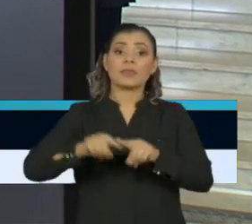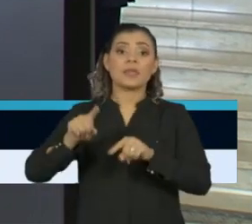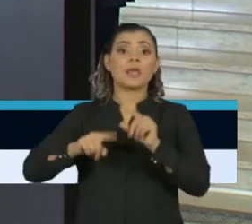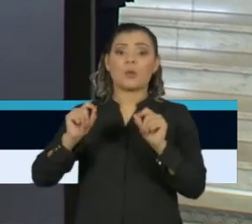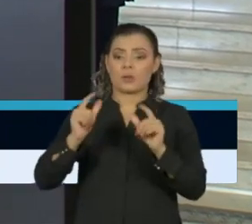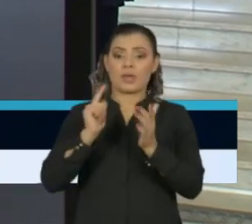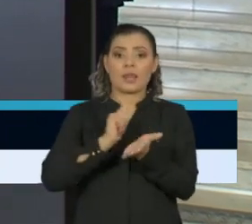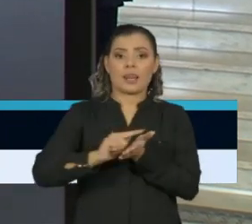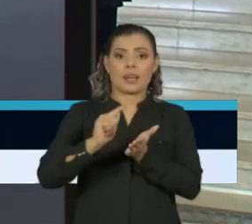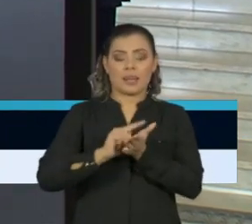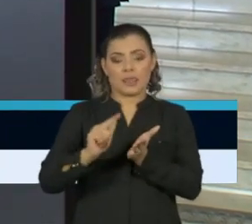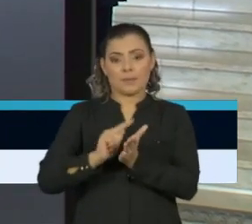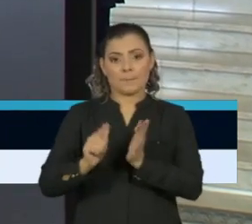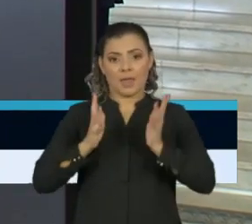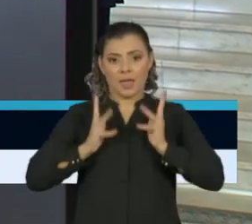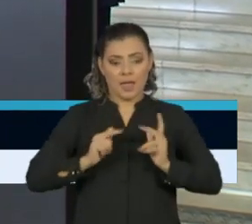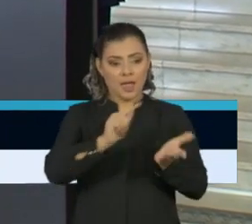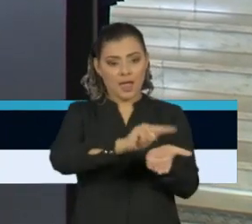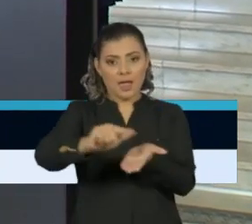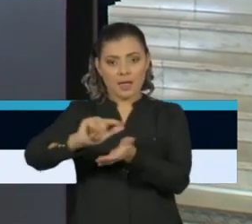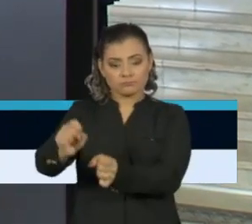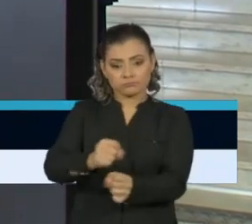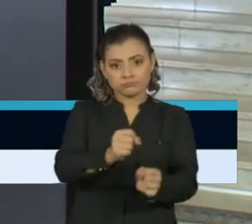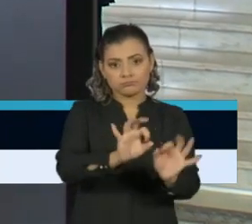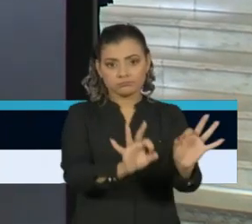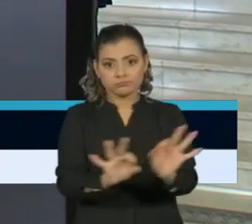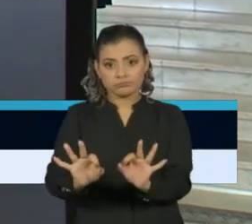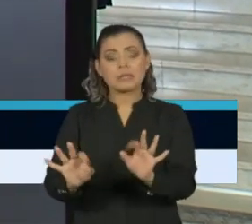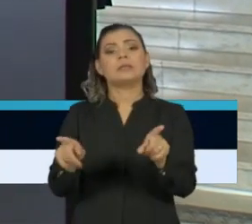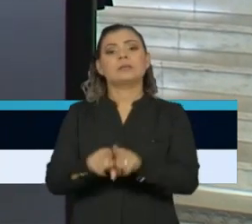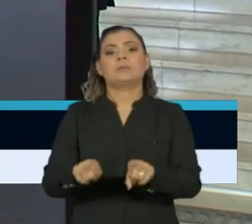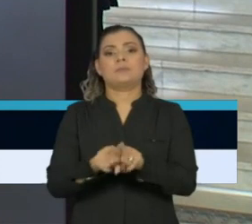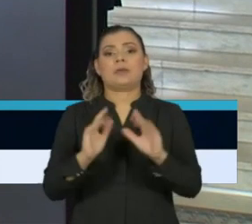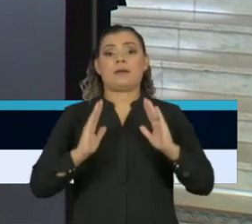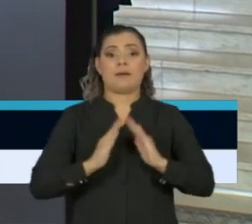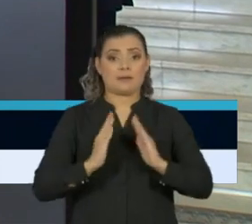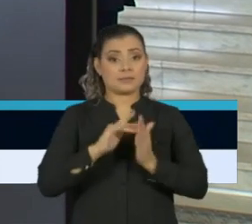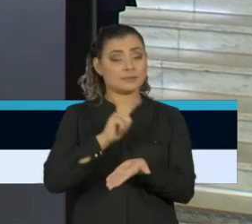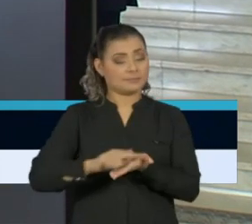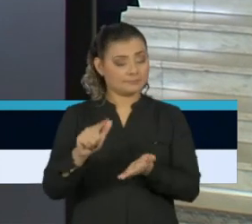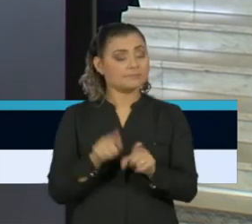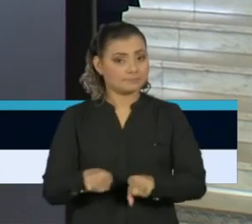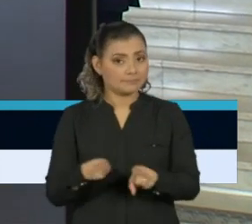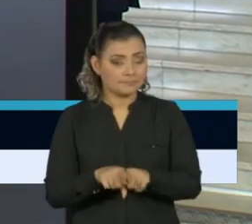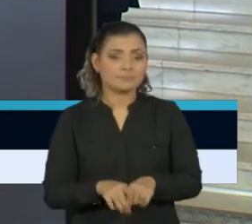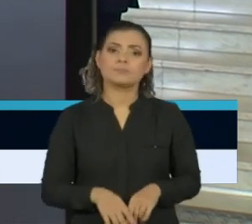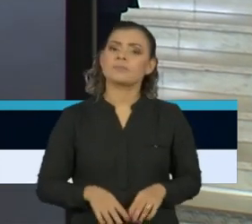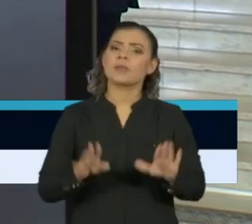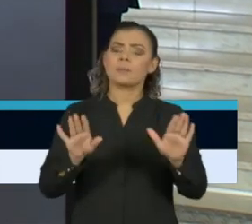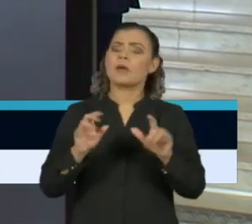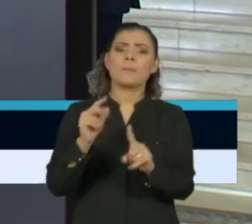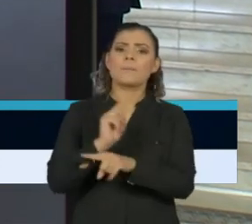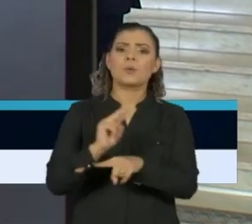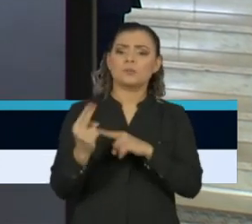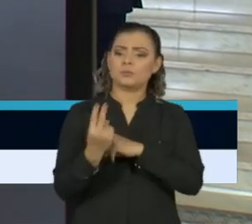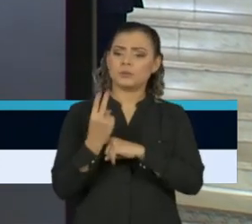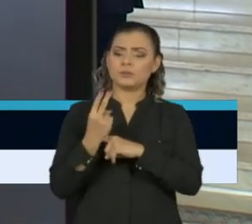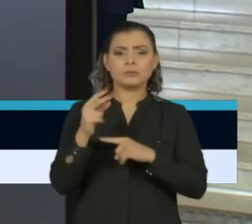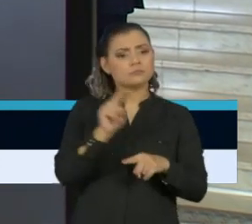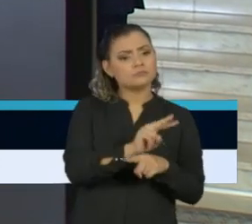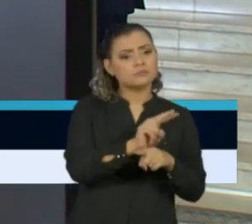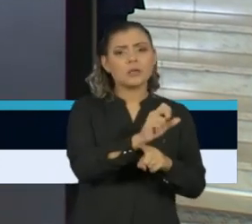de higiene e produtos de higiene pessoal e higiene para casa também. Mas sobre a proteção social, eu